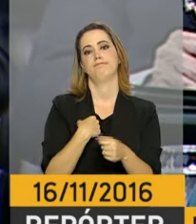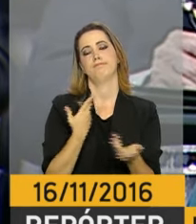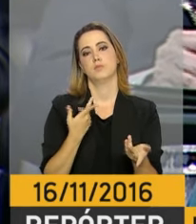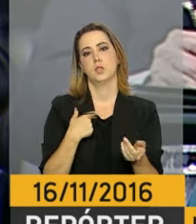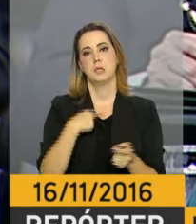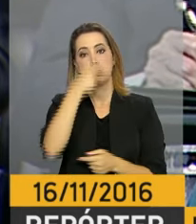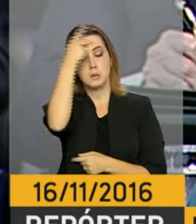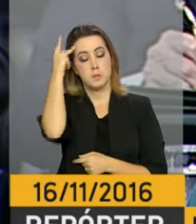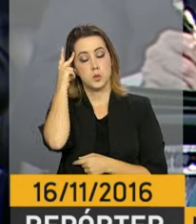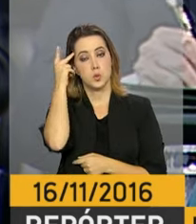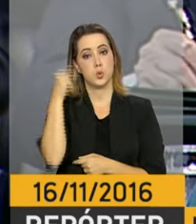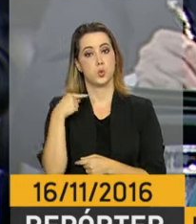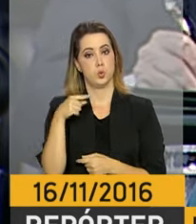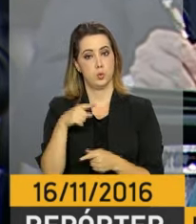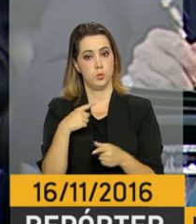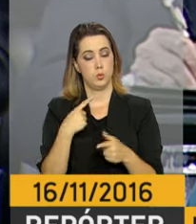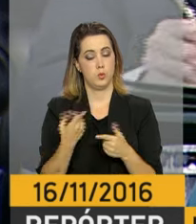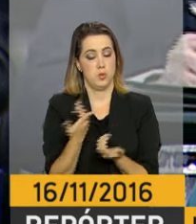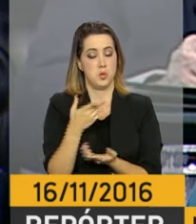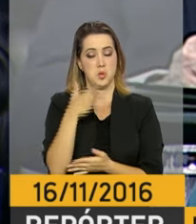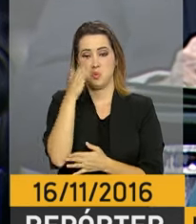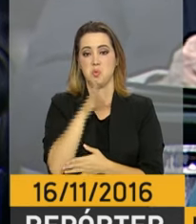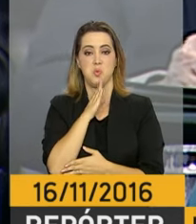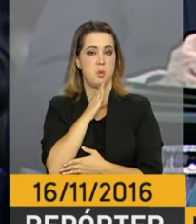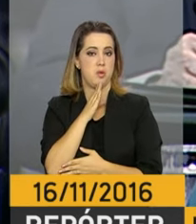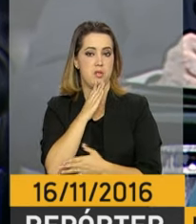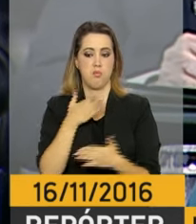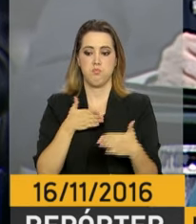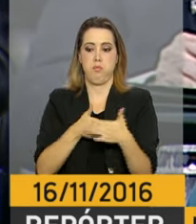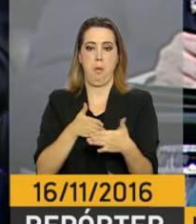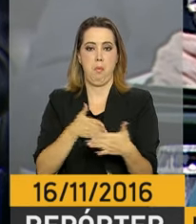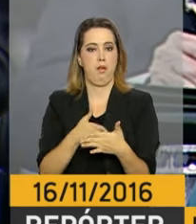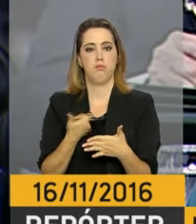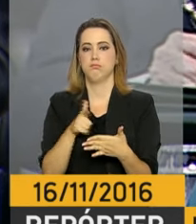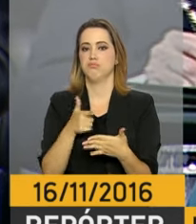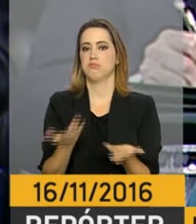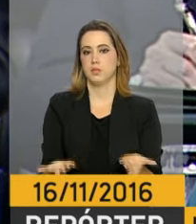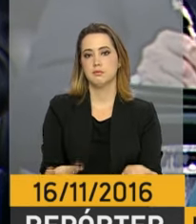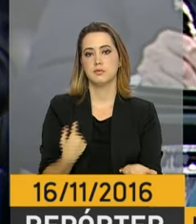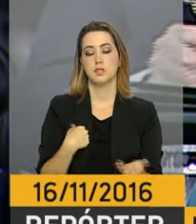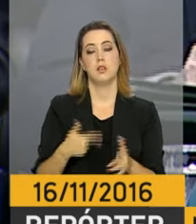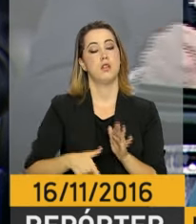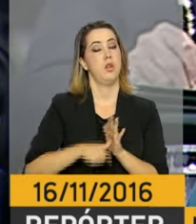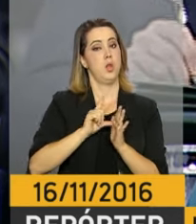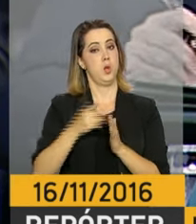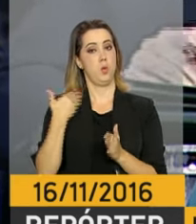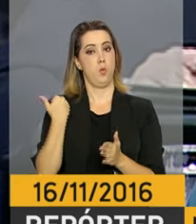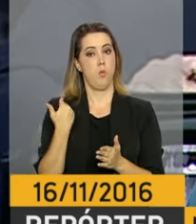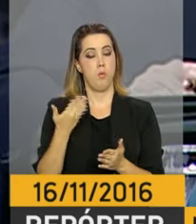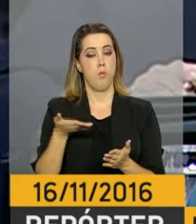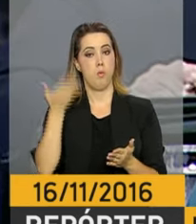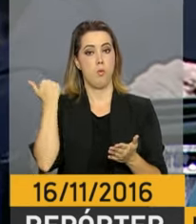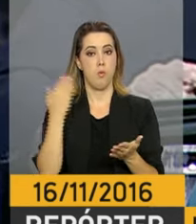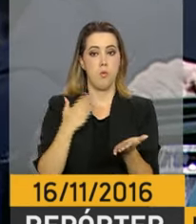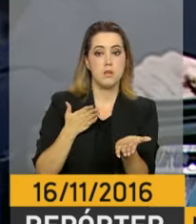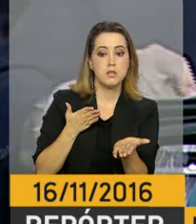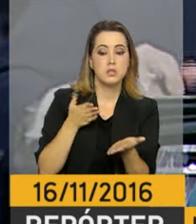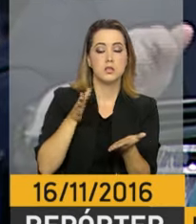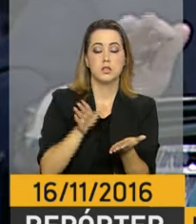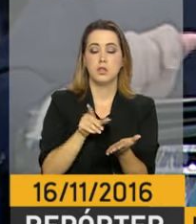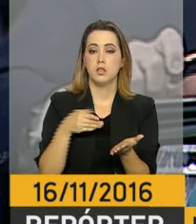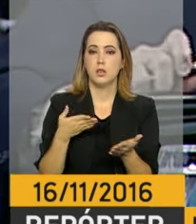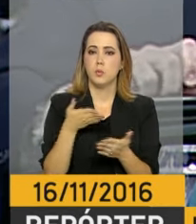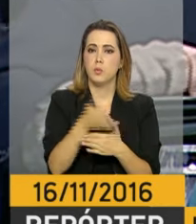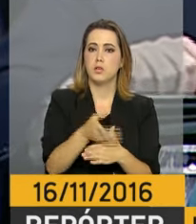conhecem limites eu mesmo confesso que antes de ingressar no legislativo inaugural fui duas vezes